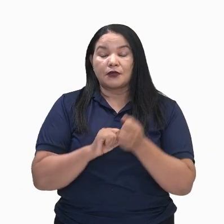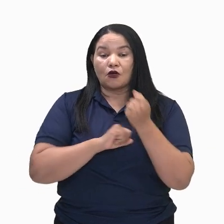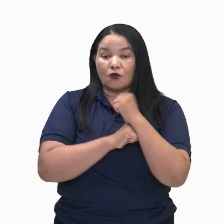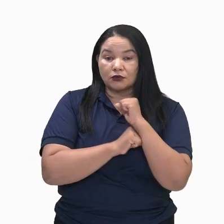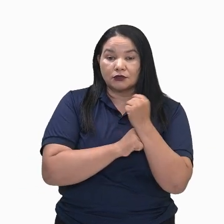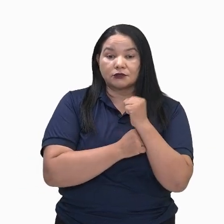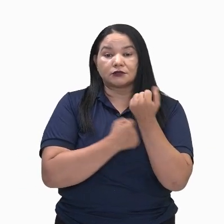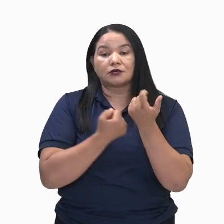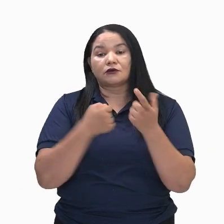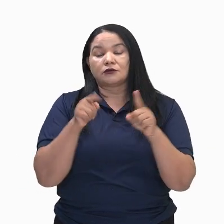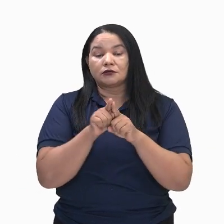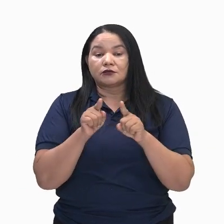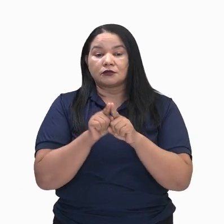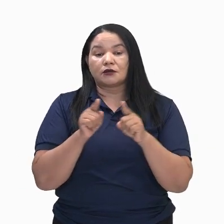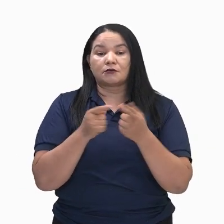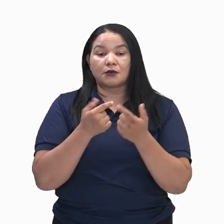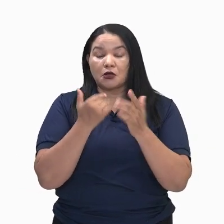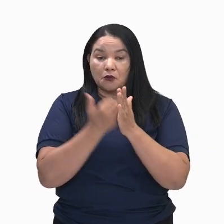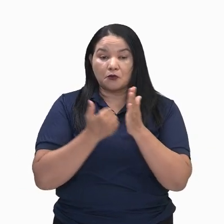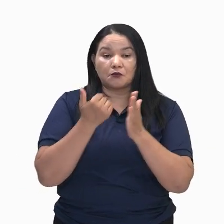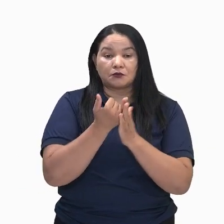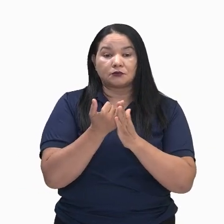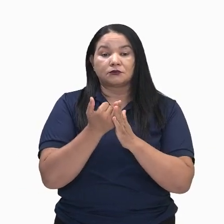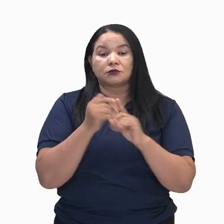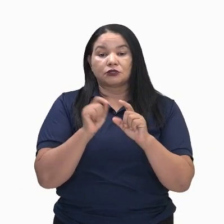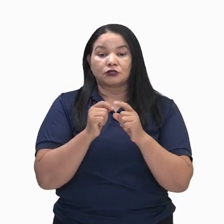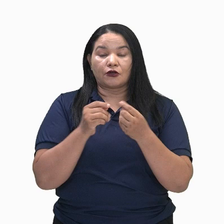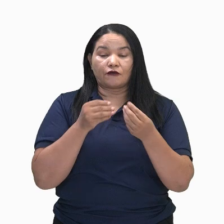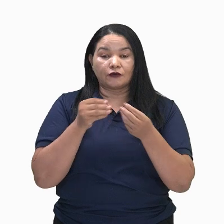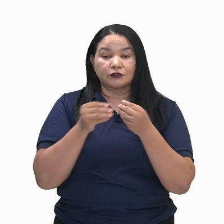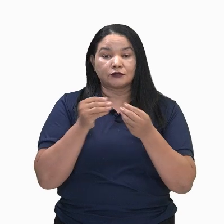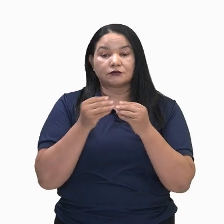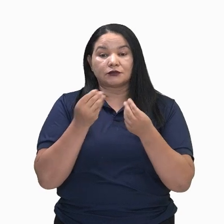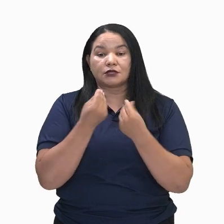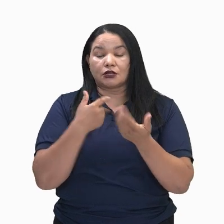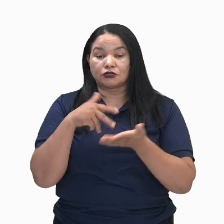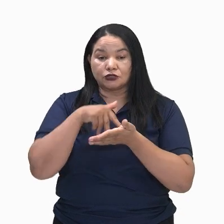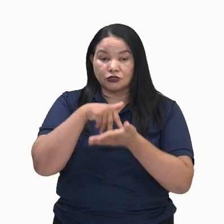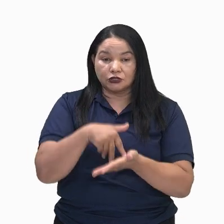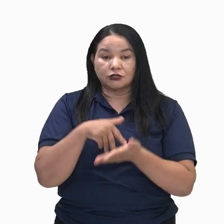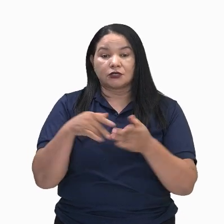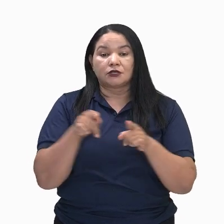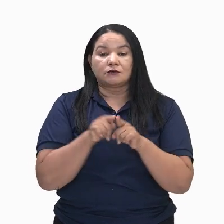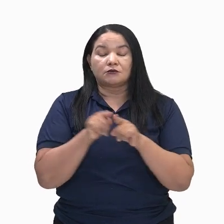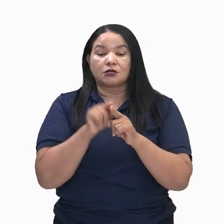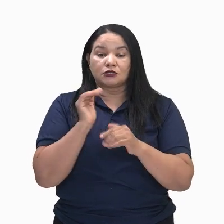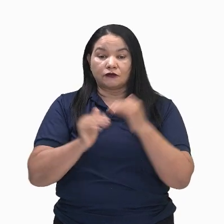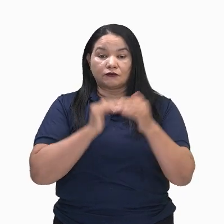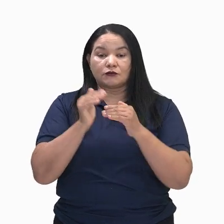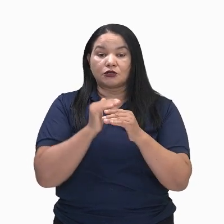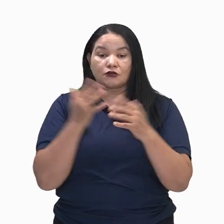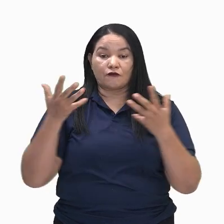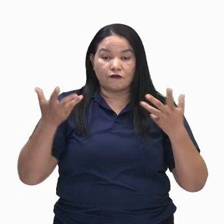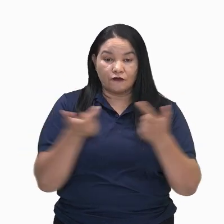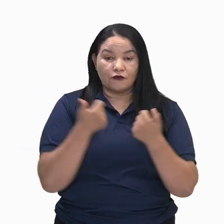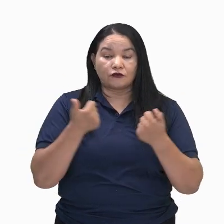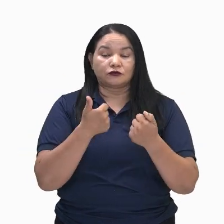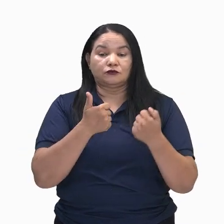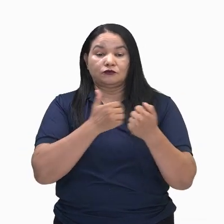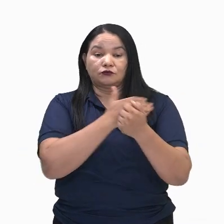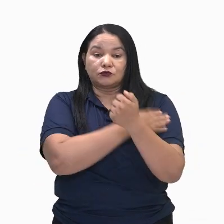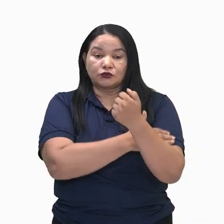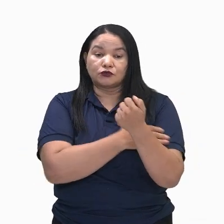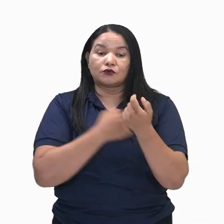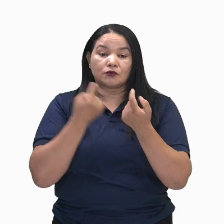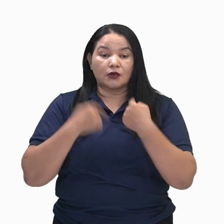motora e reflexos, aumento da flexibilidade e resistência, desenvolvimento da força e explosão muscular e aprimoramento